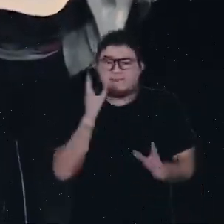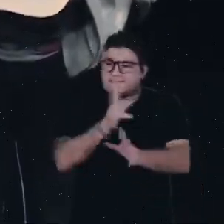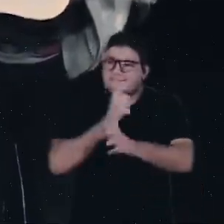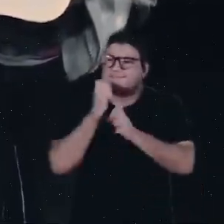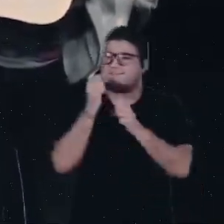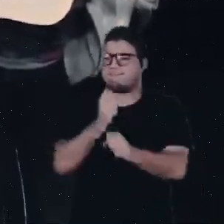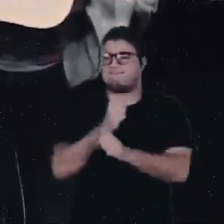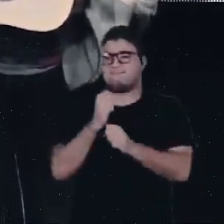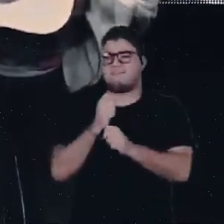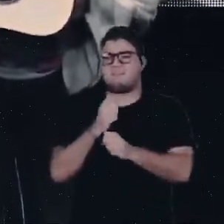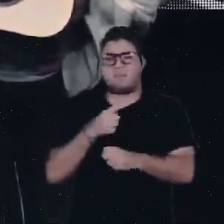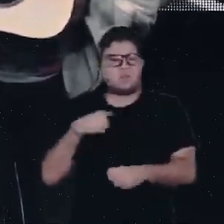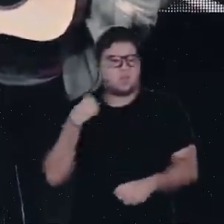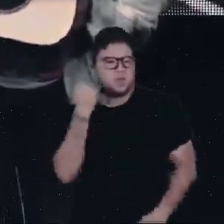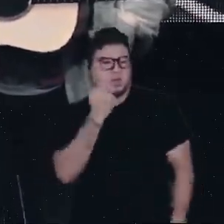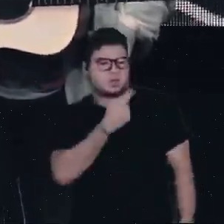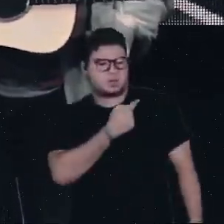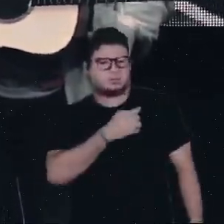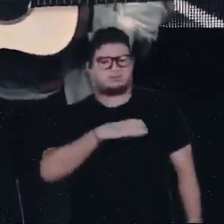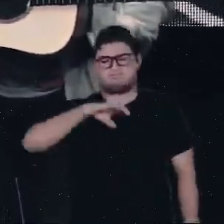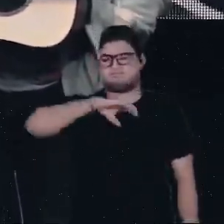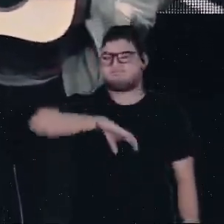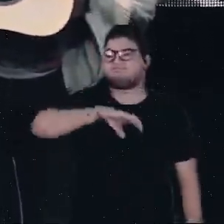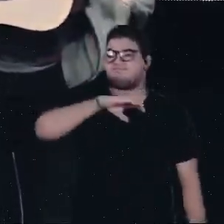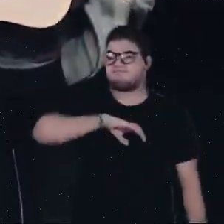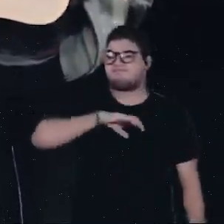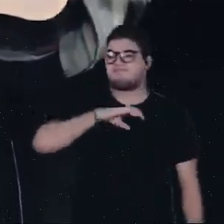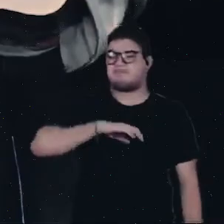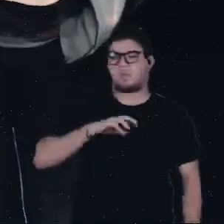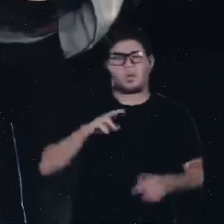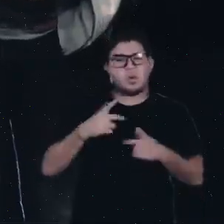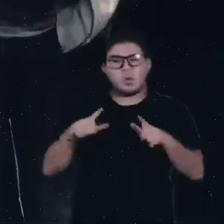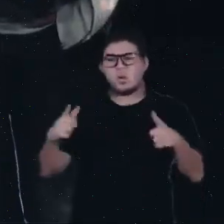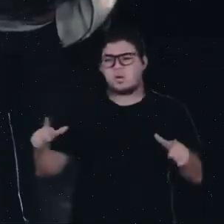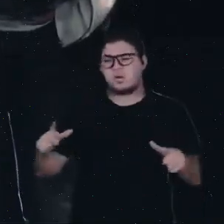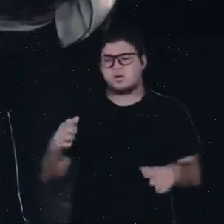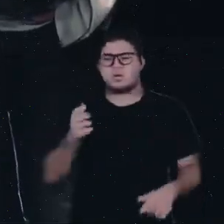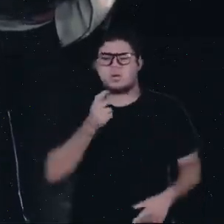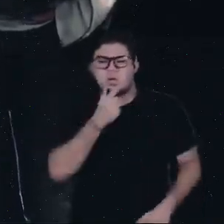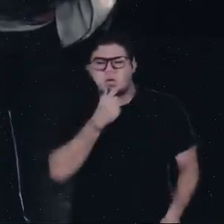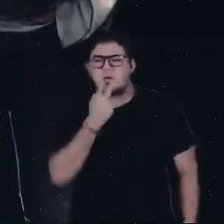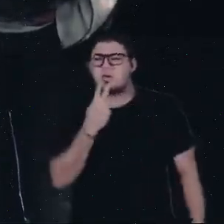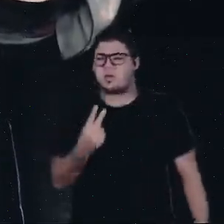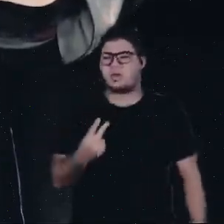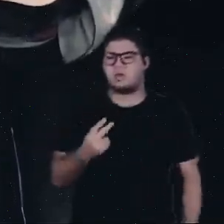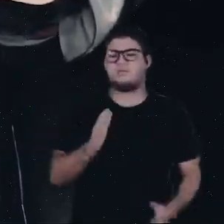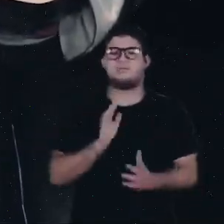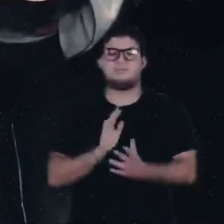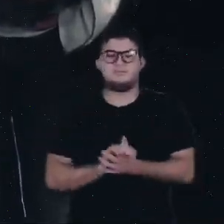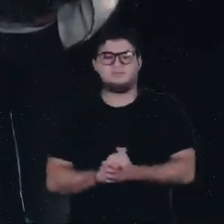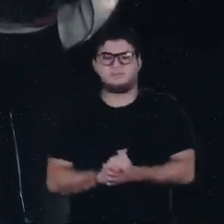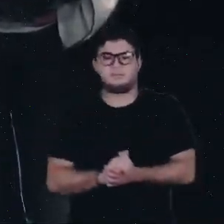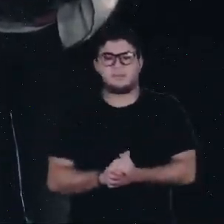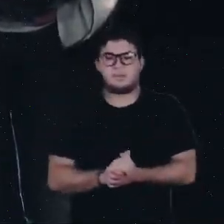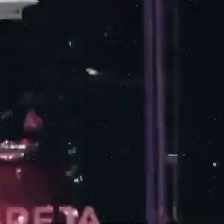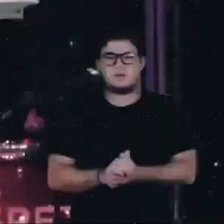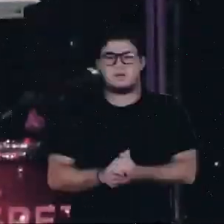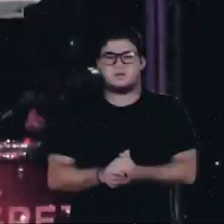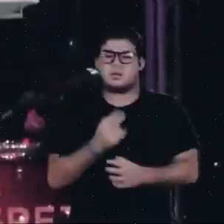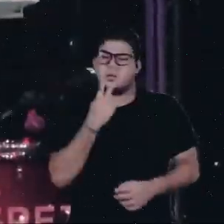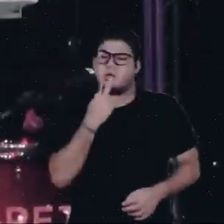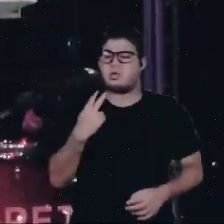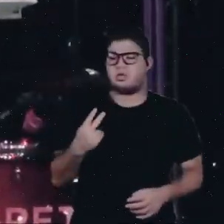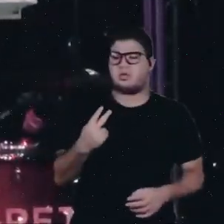que nem a nossa língua portuguesa ou qualquer outra língua, latim, hebraico, qualquer outro